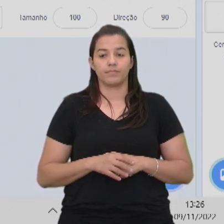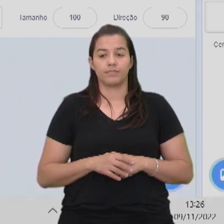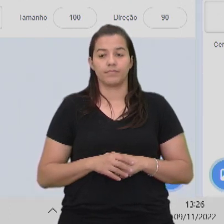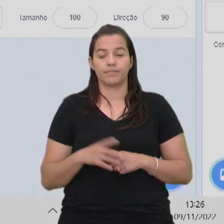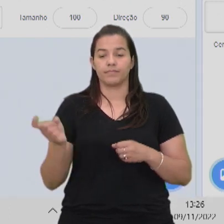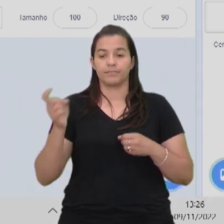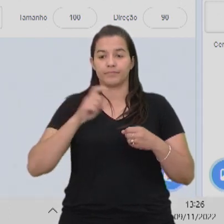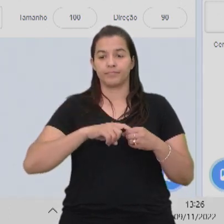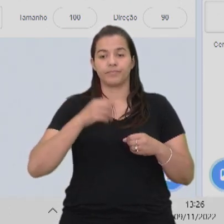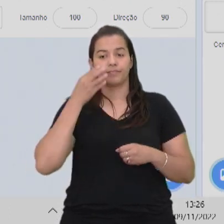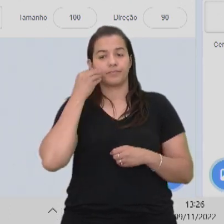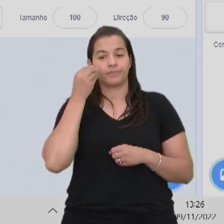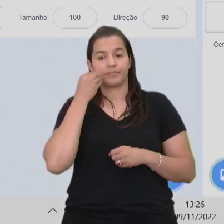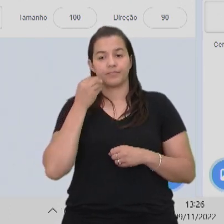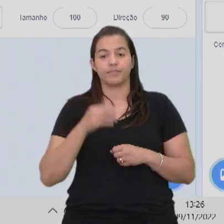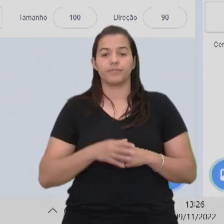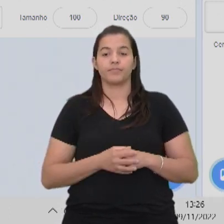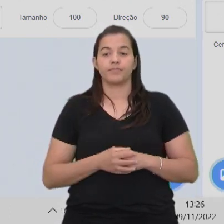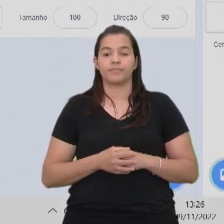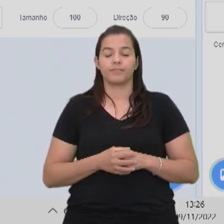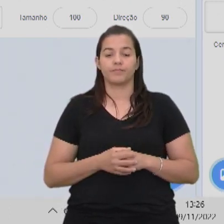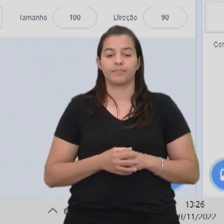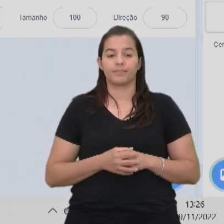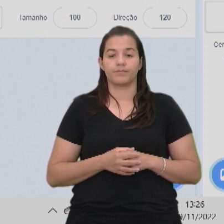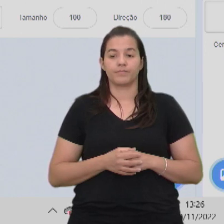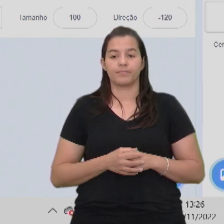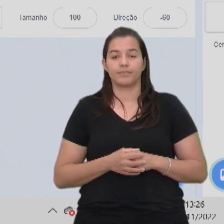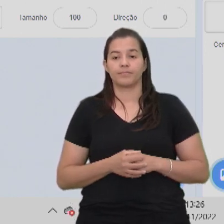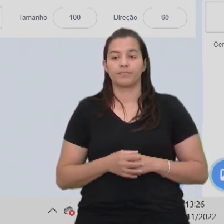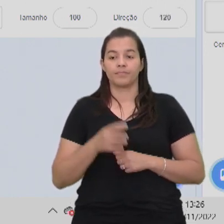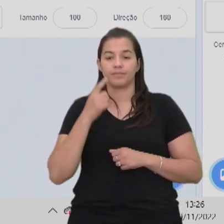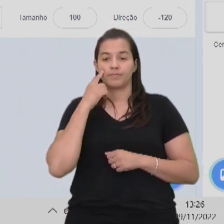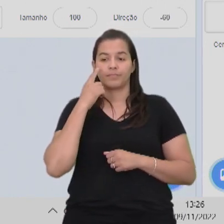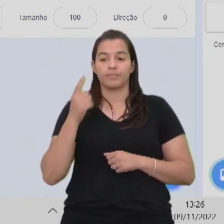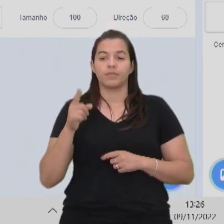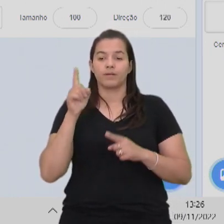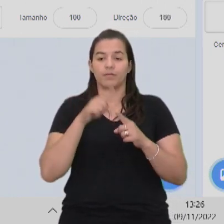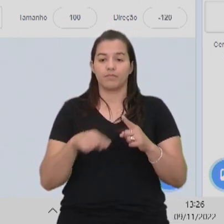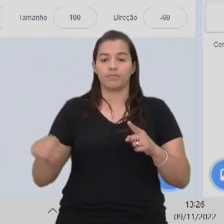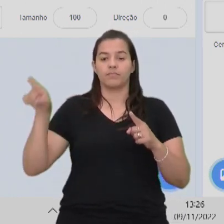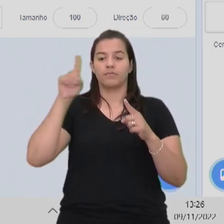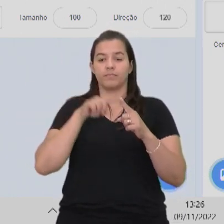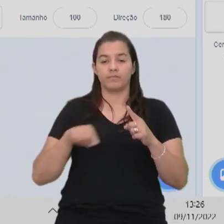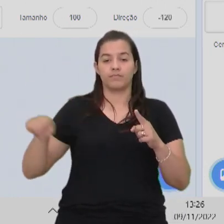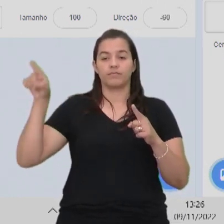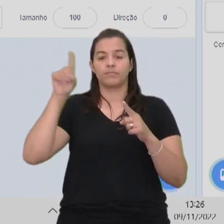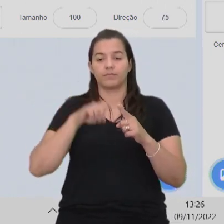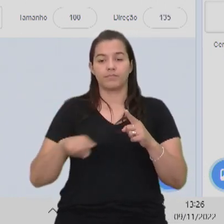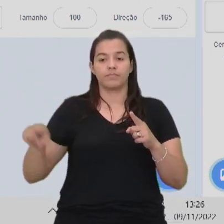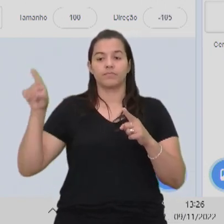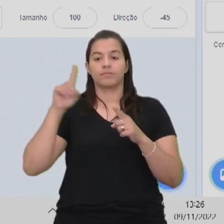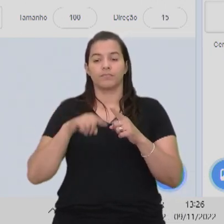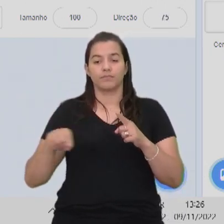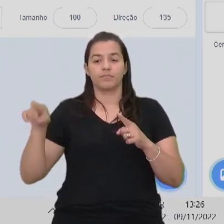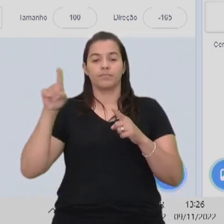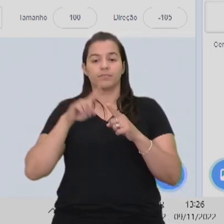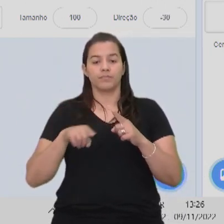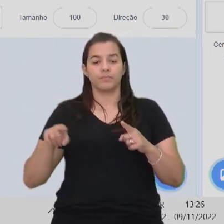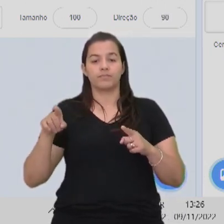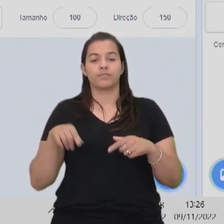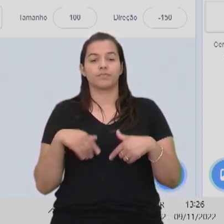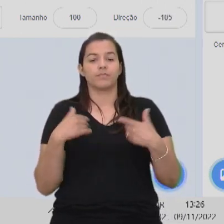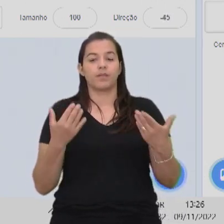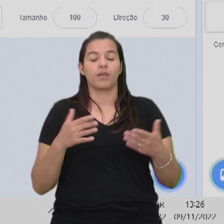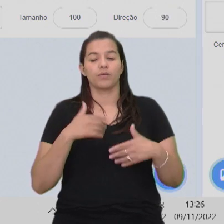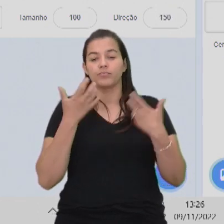né? Porque senão aqui não vai dar. Quando eu clicar no verde, olha lá, ele vai ficar girando, olha que legal. Mova 20 passos e gire. Professora, mas eu não